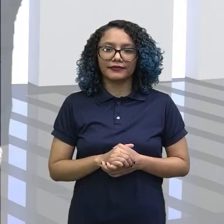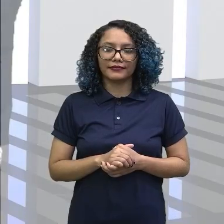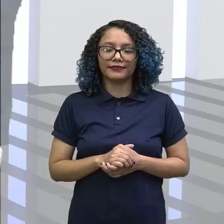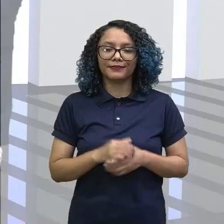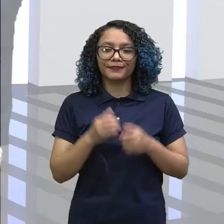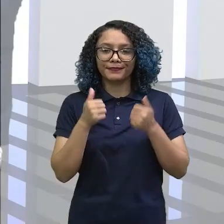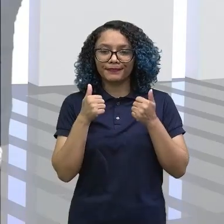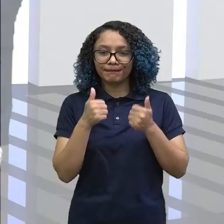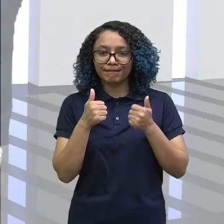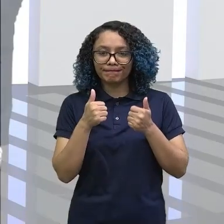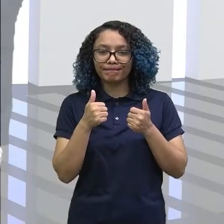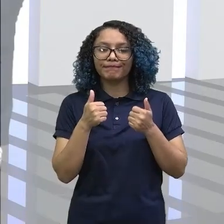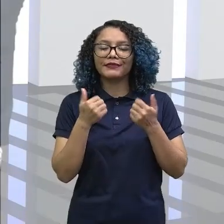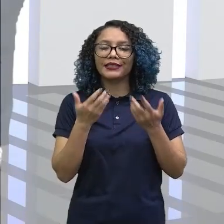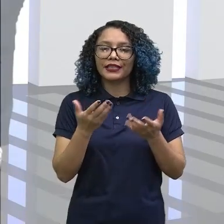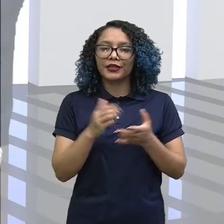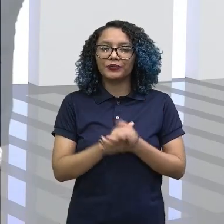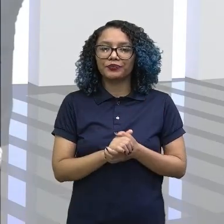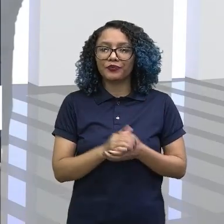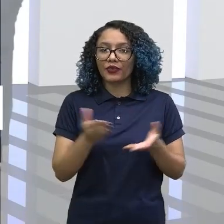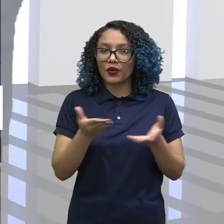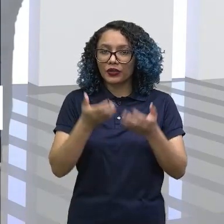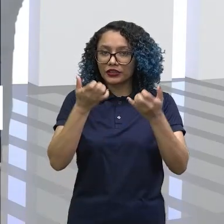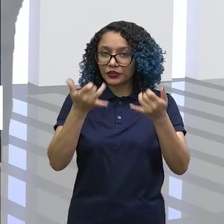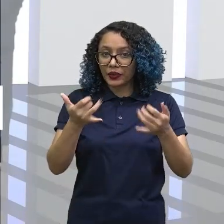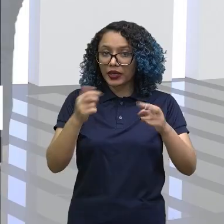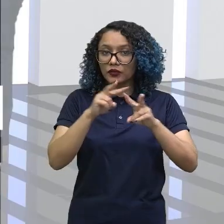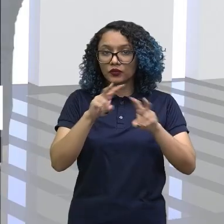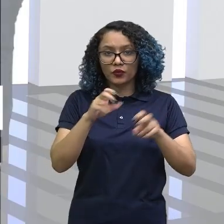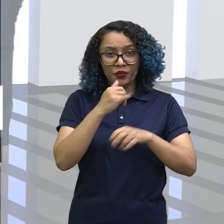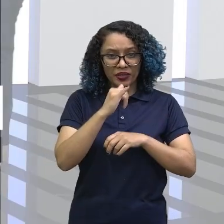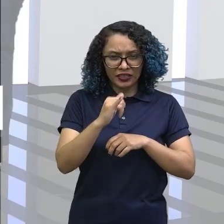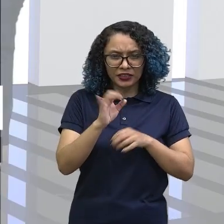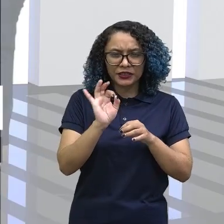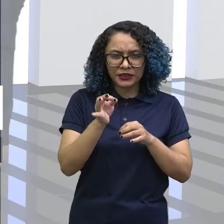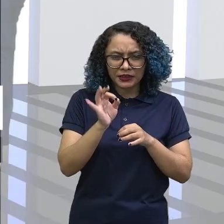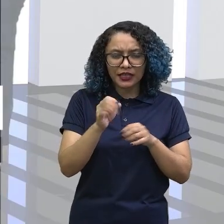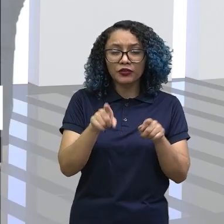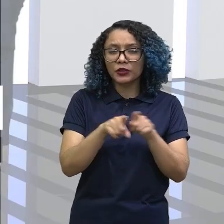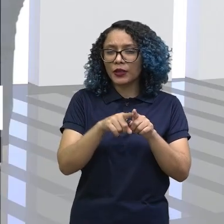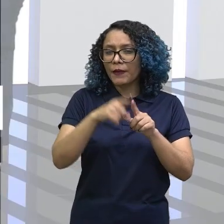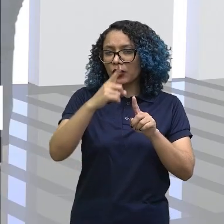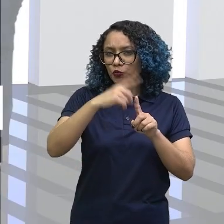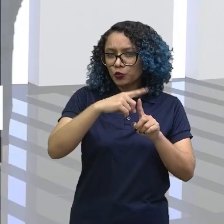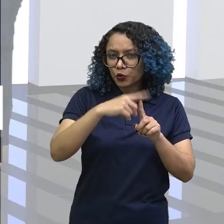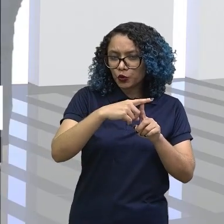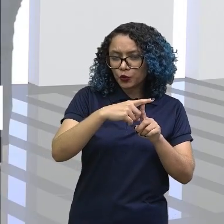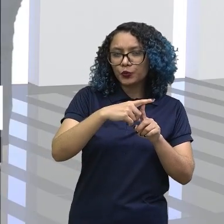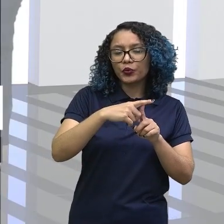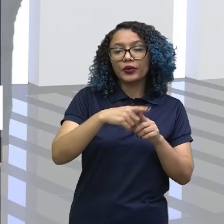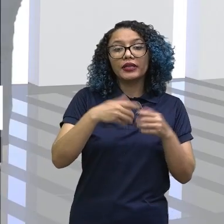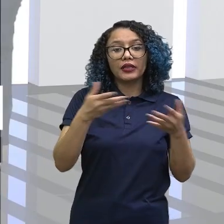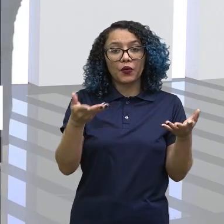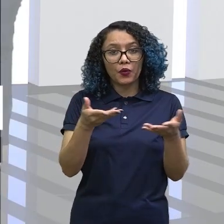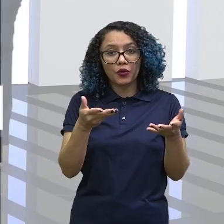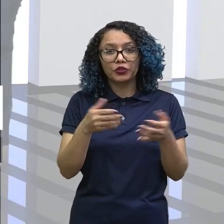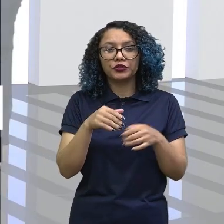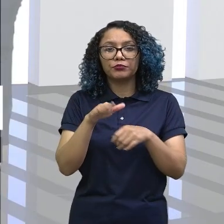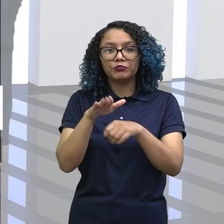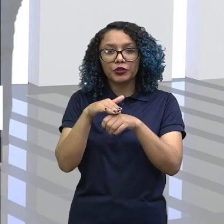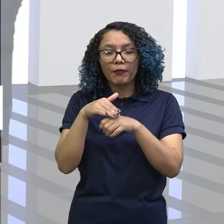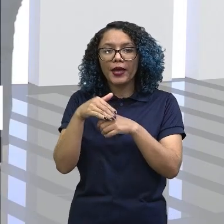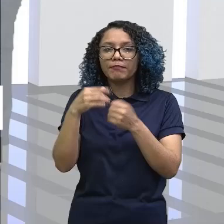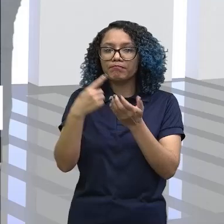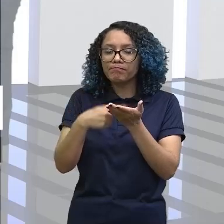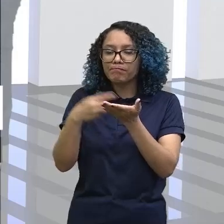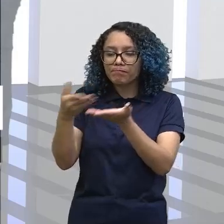Muito bem, pessoal, como estamos falando sobre a energia e os tipos dela, hoje eu trouxe uma convidada muito